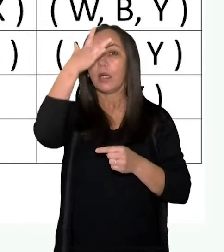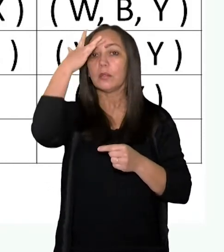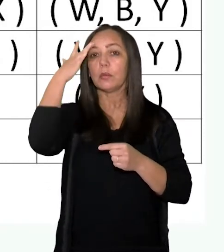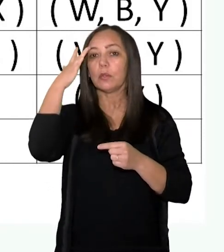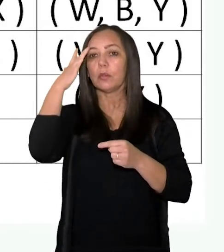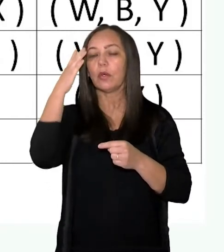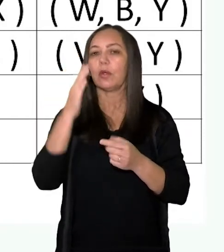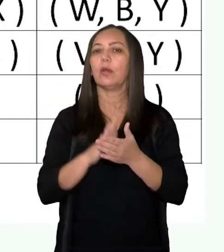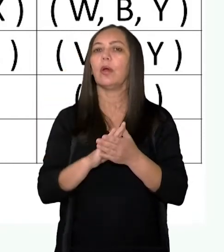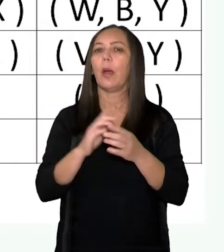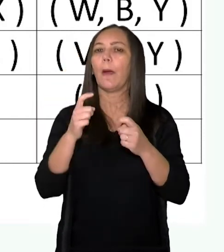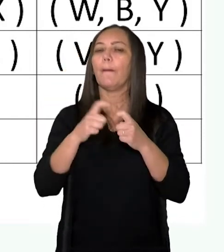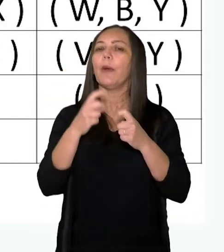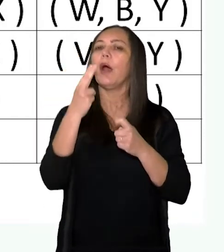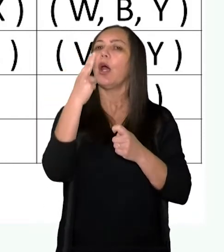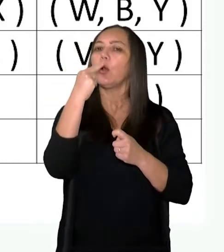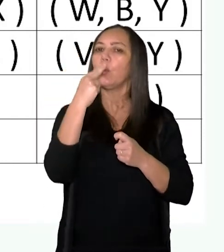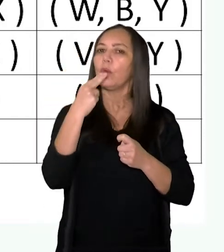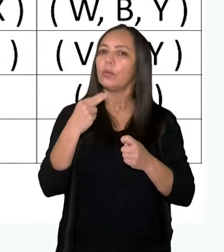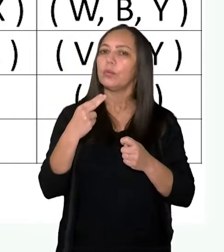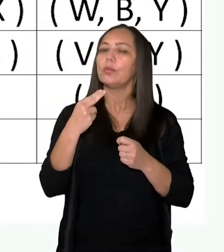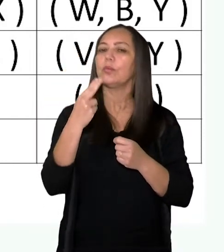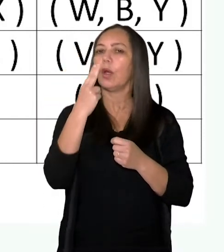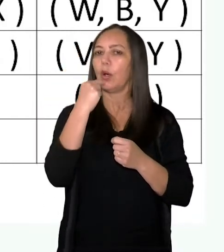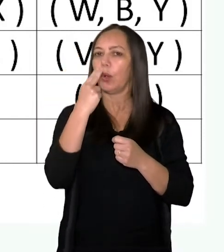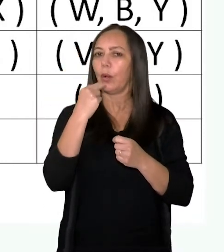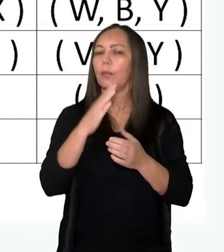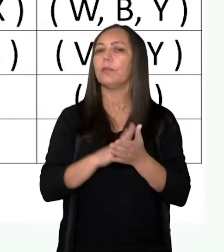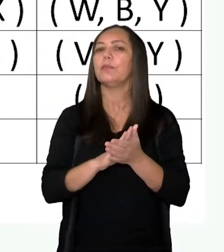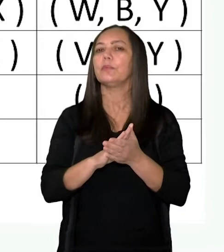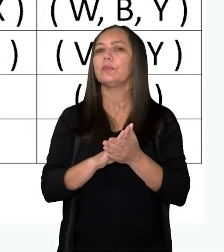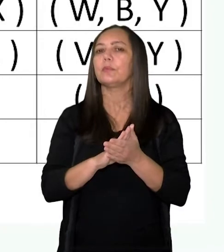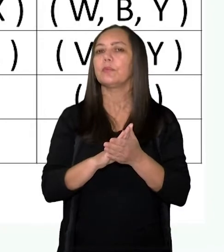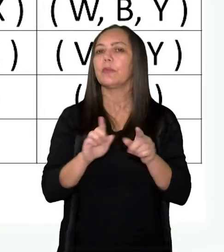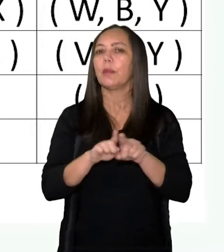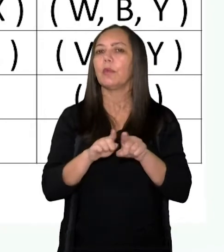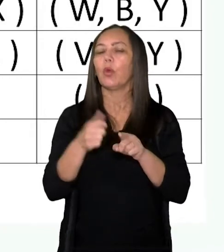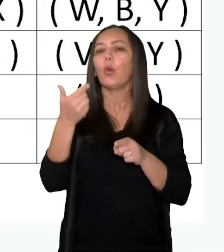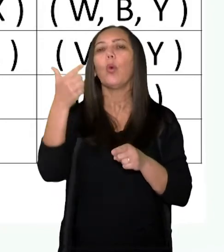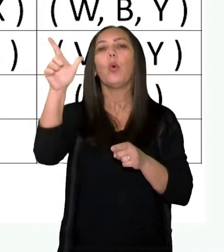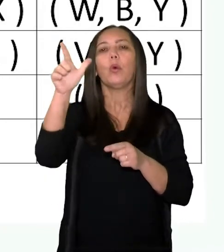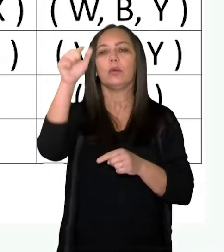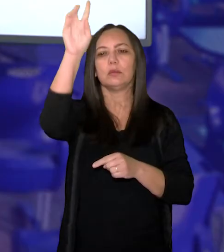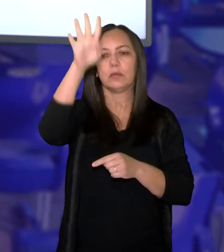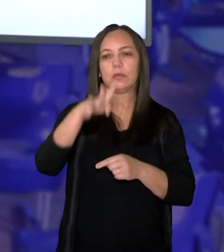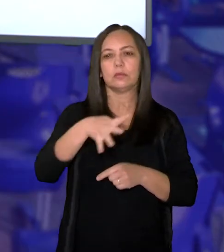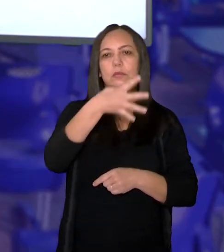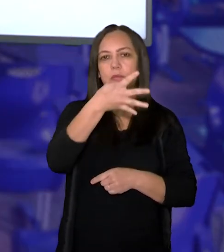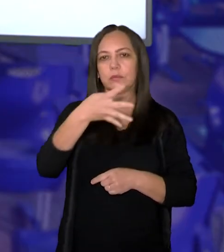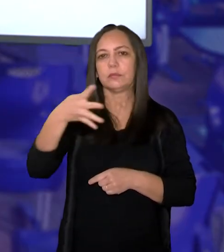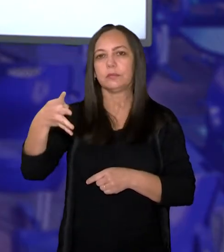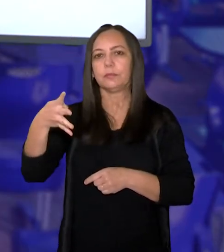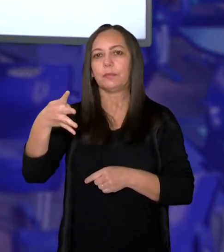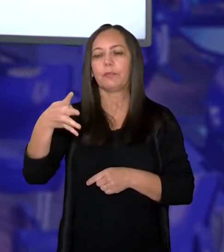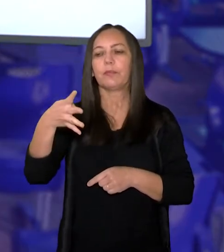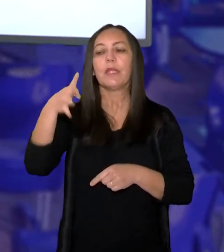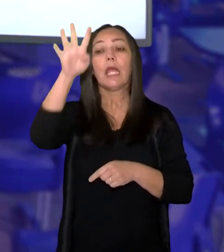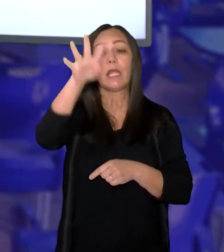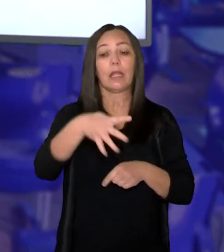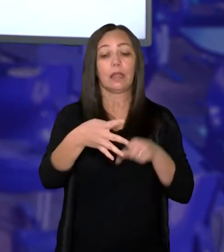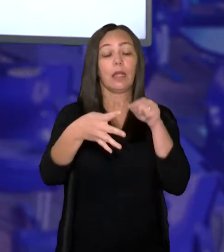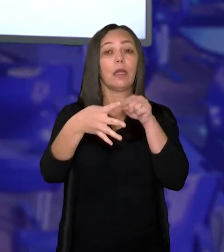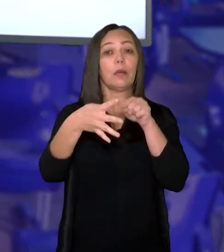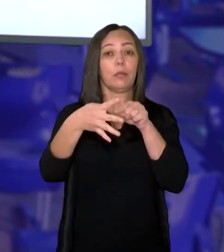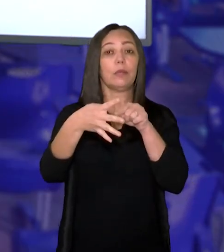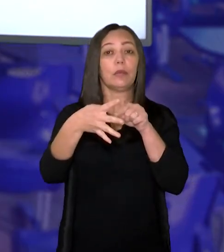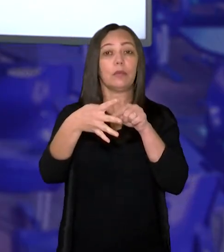candidatos a nutricionista, através de uma outra tabela. Então, nessa tabela, nós